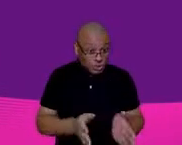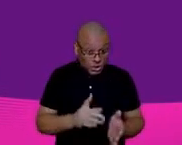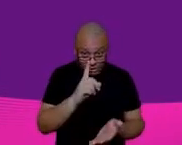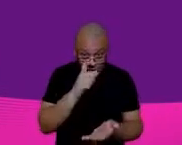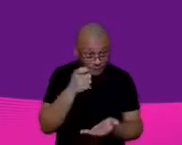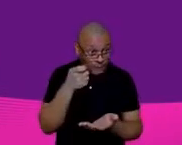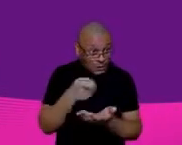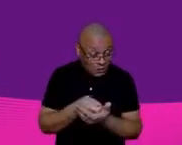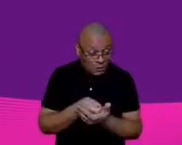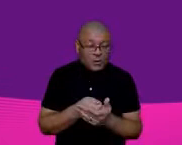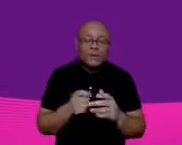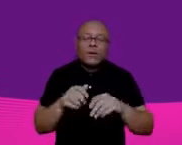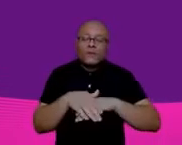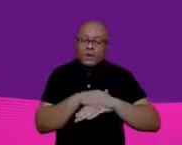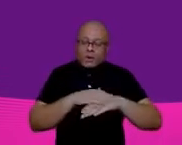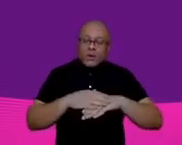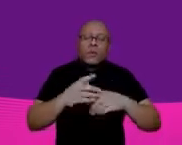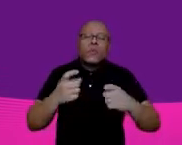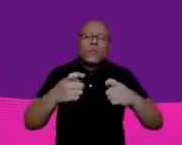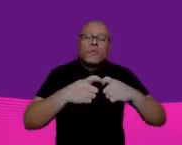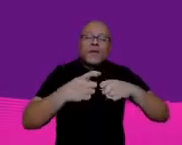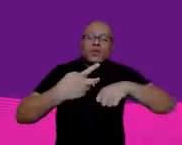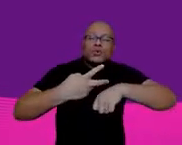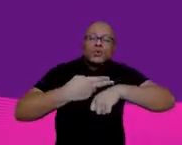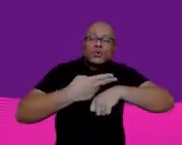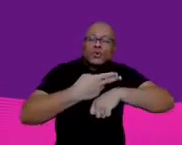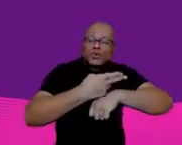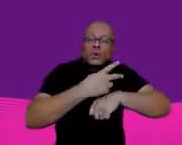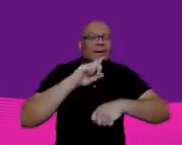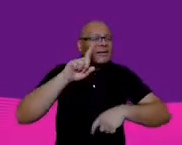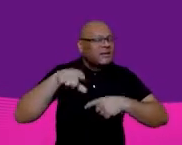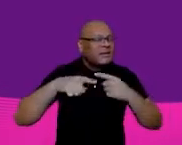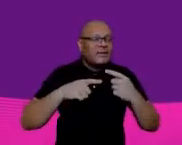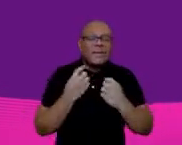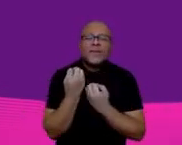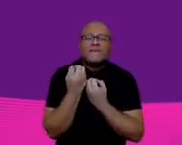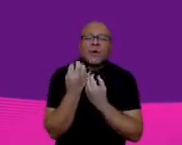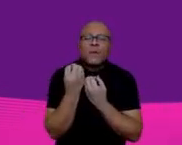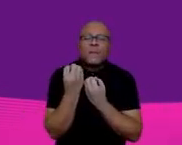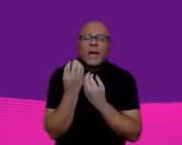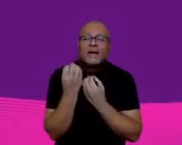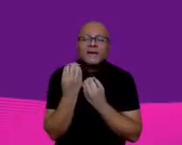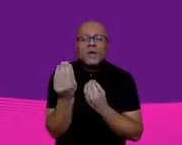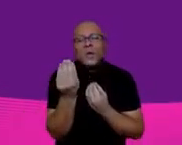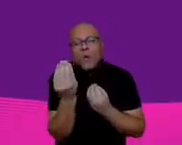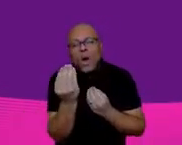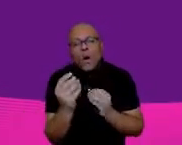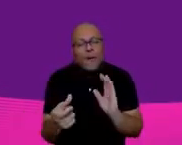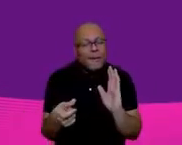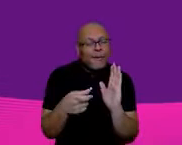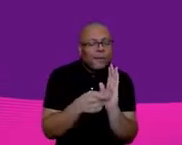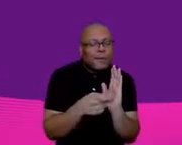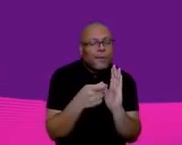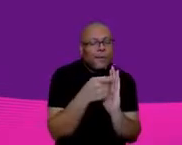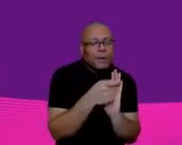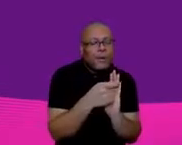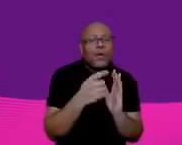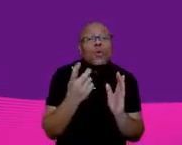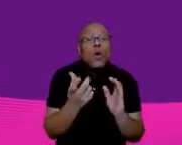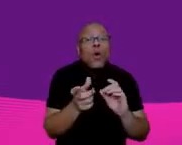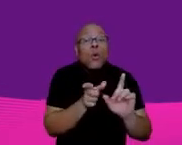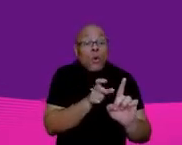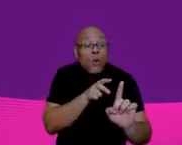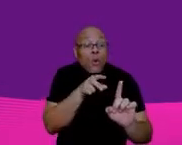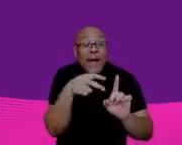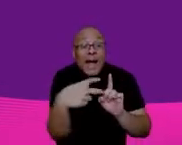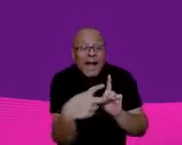falamos com o cirurgião, e aí nós já vamos ter muitos dados sobre os implantes, sobre a rotação. E aí nós